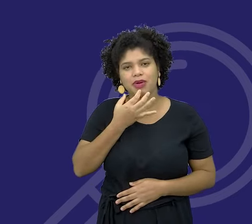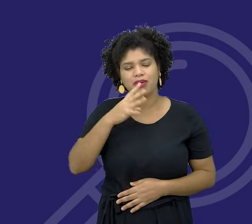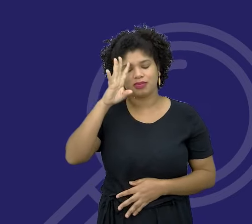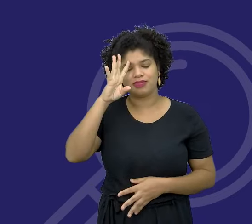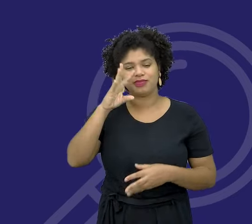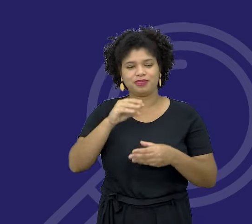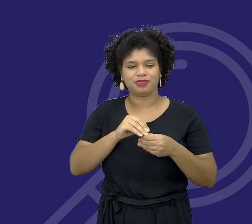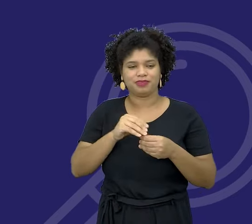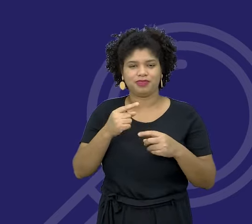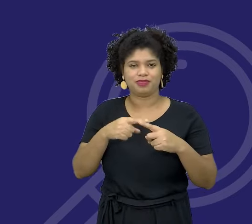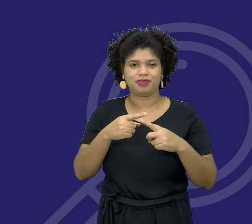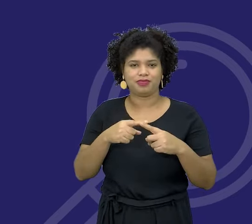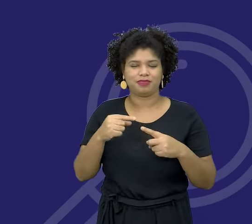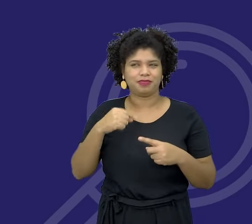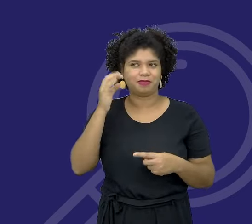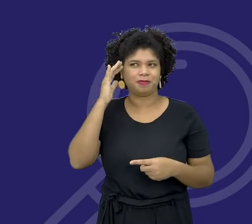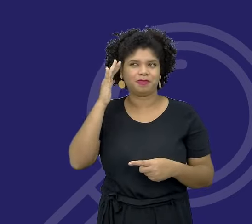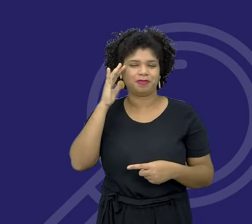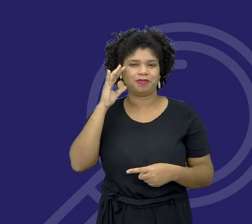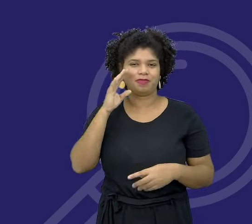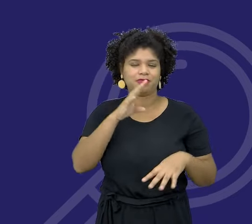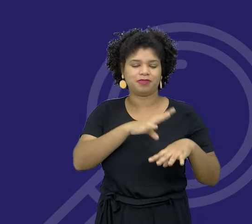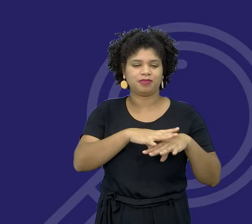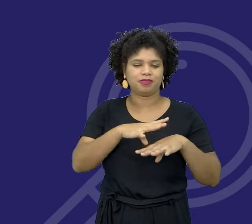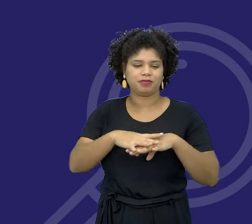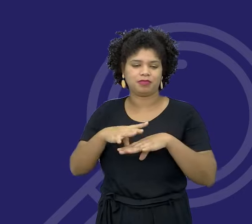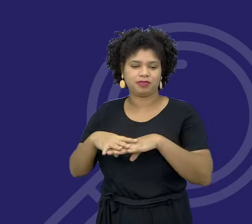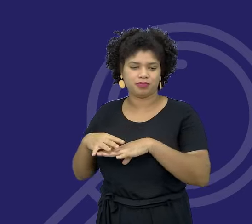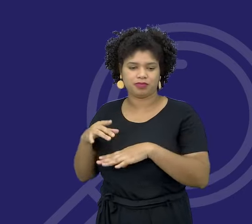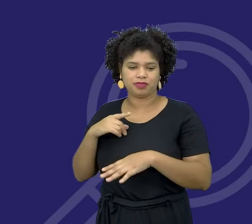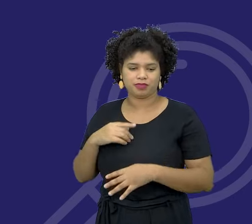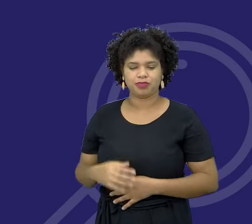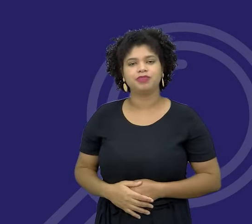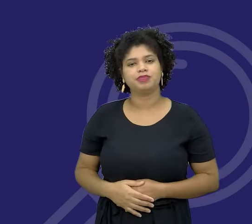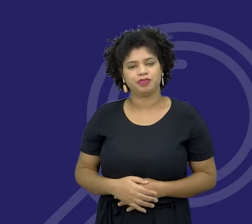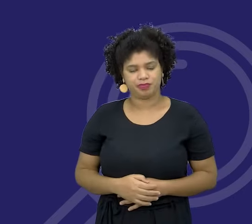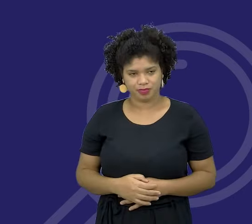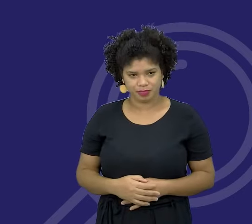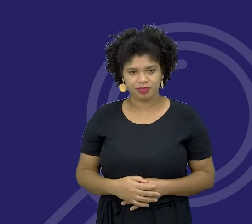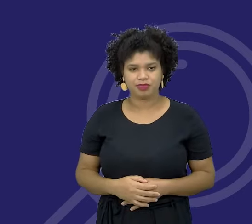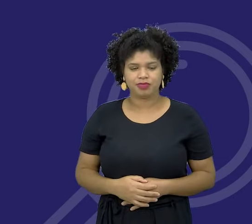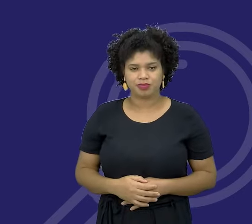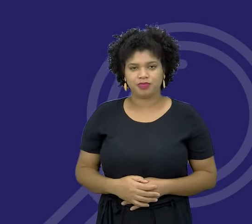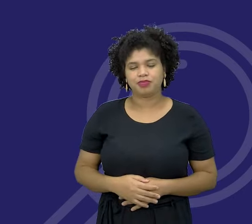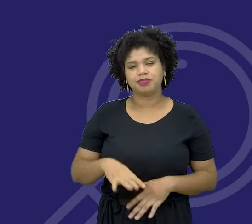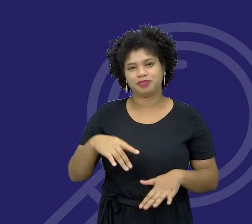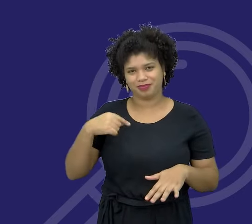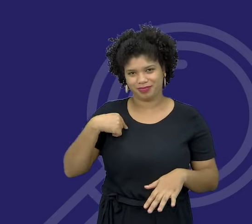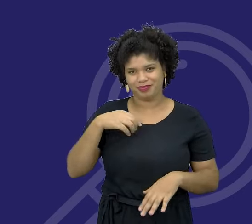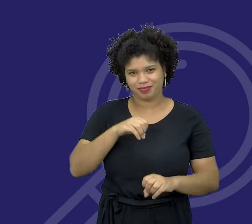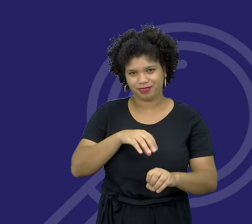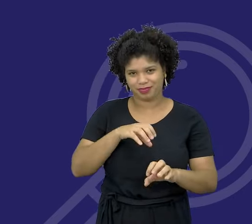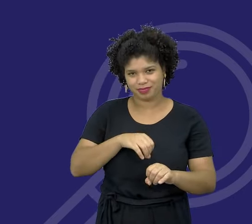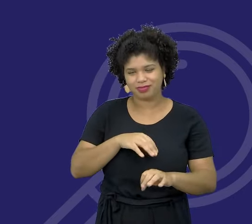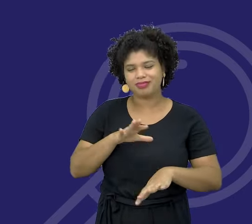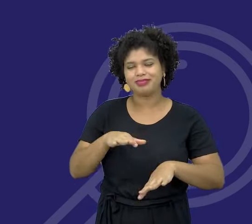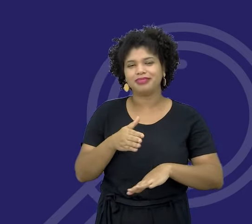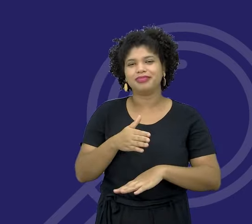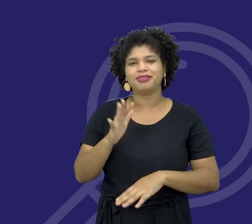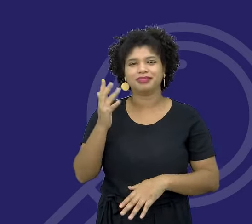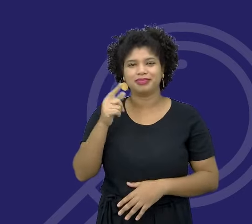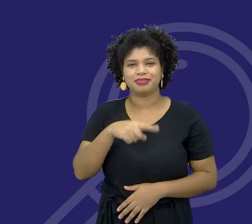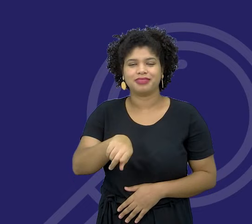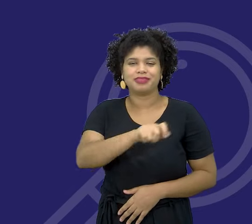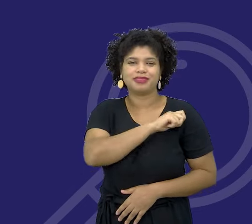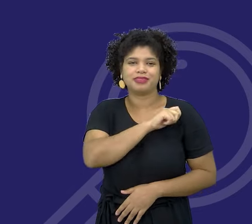falando, matematicamente falando, mais correta? Acontece né? Eu dando aula agora, acontece do aluno chegar